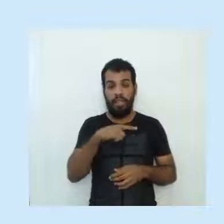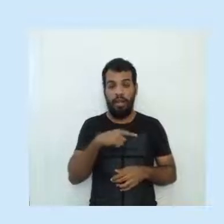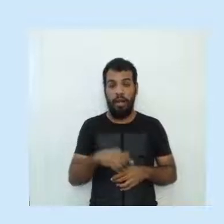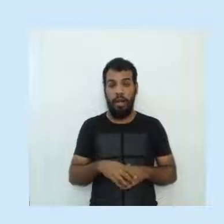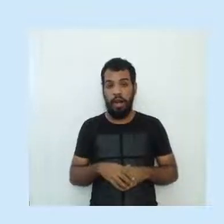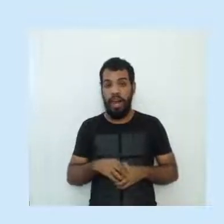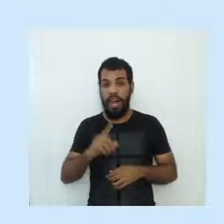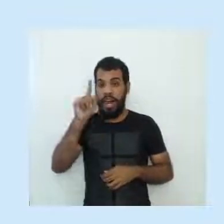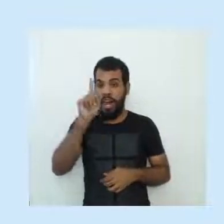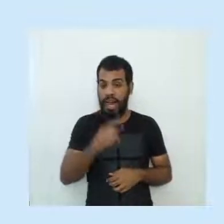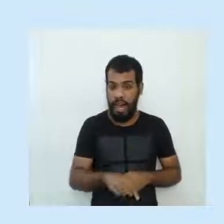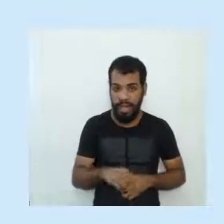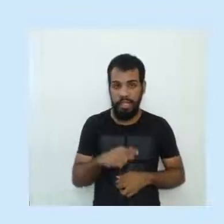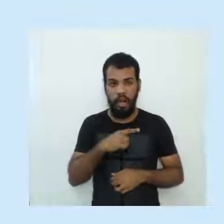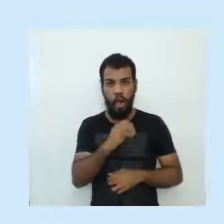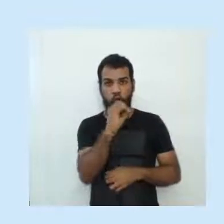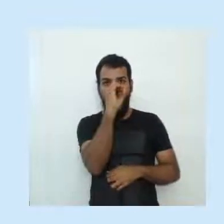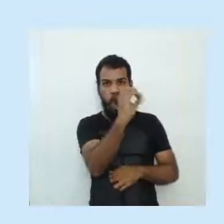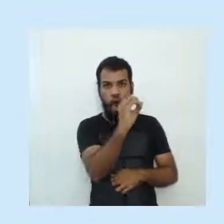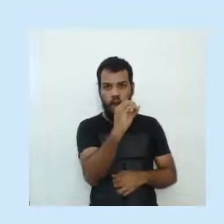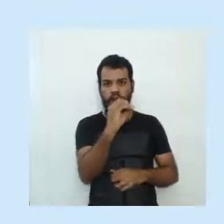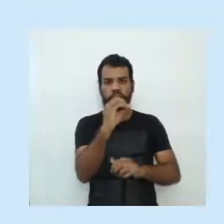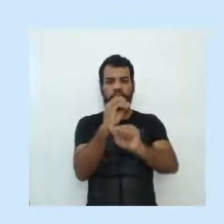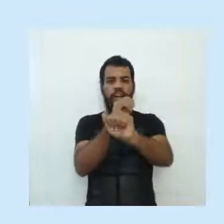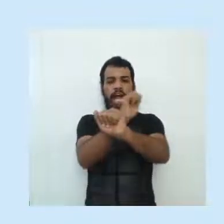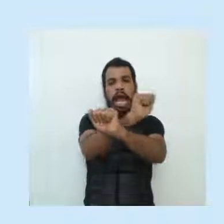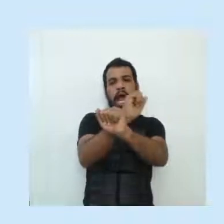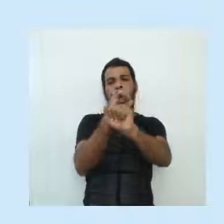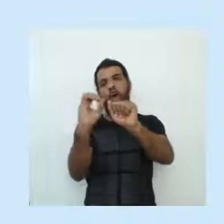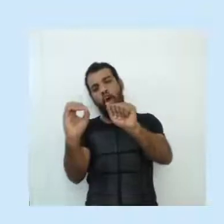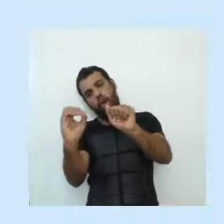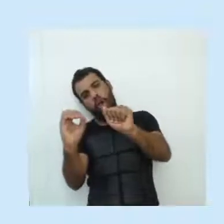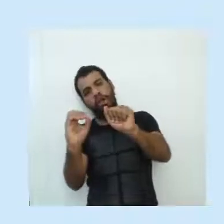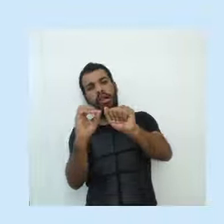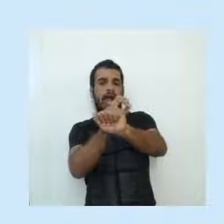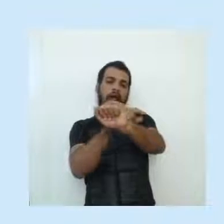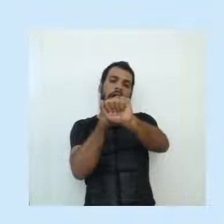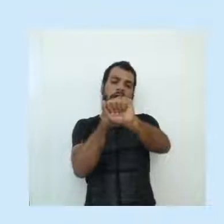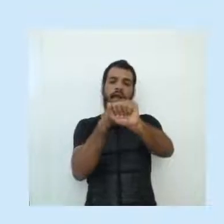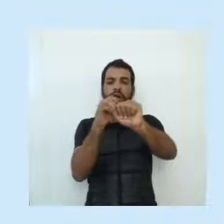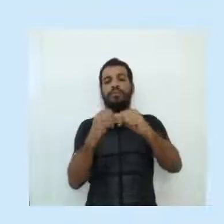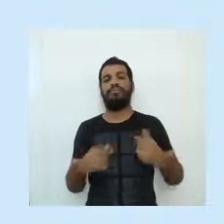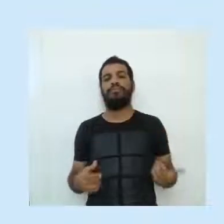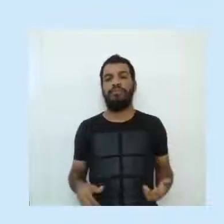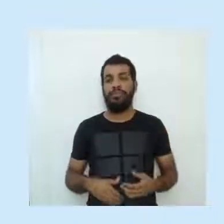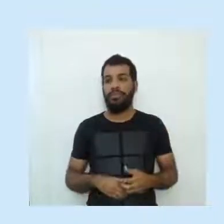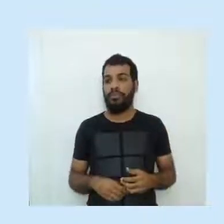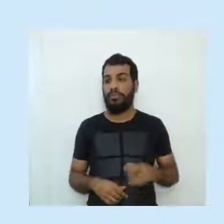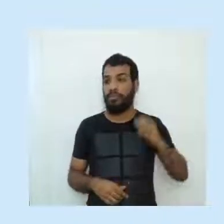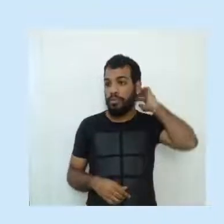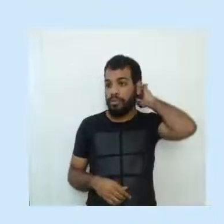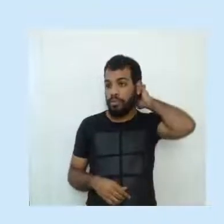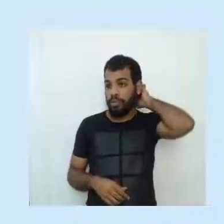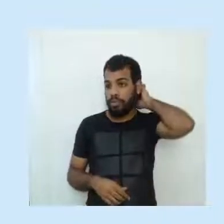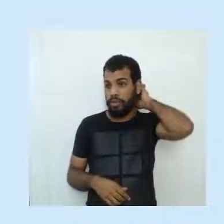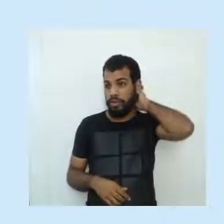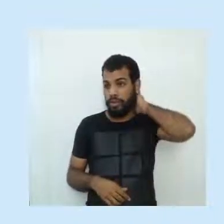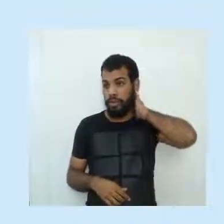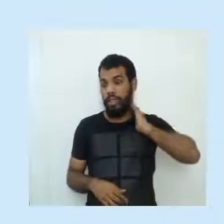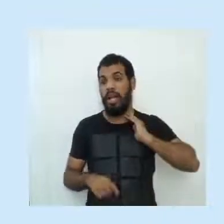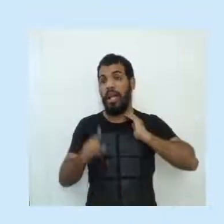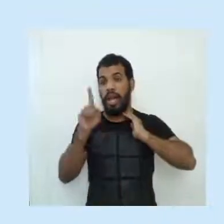artigo definido o porquê. Lembra dessa classe de palavras, artigo? Ela é utilizada